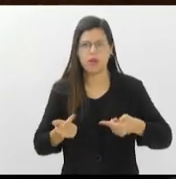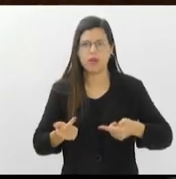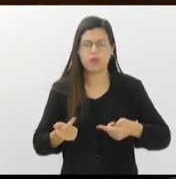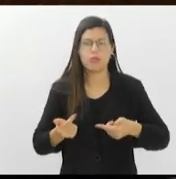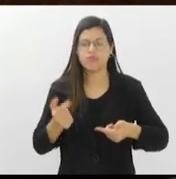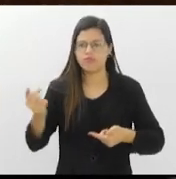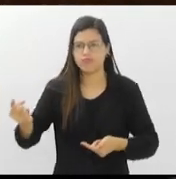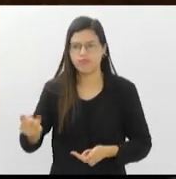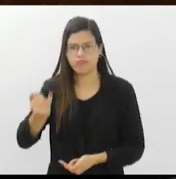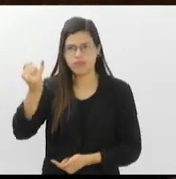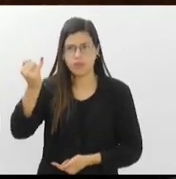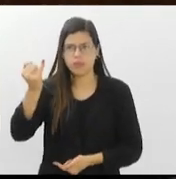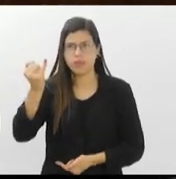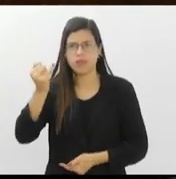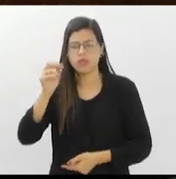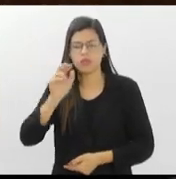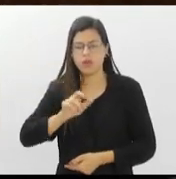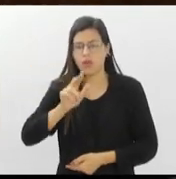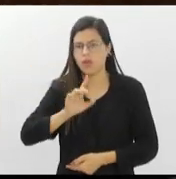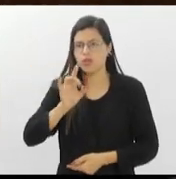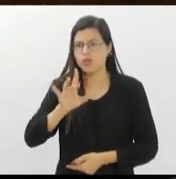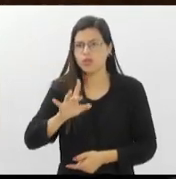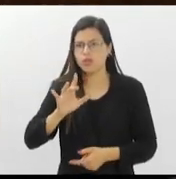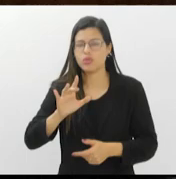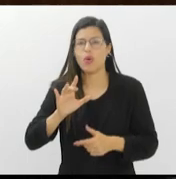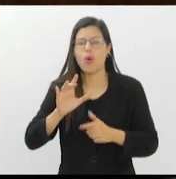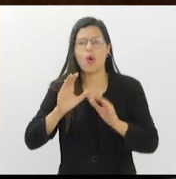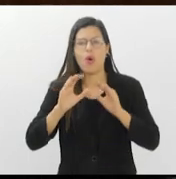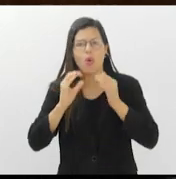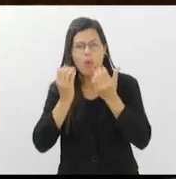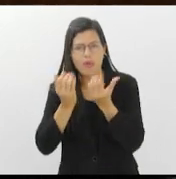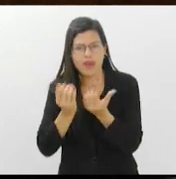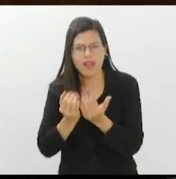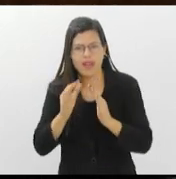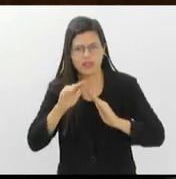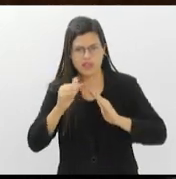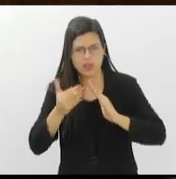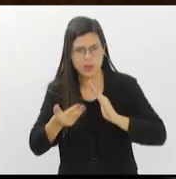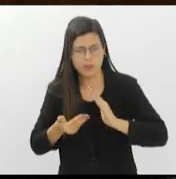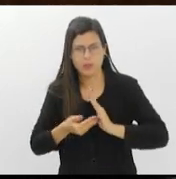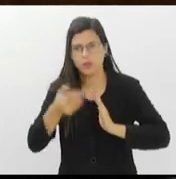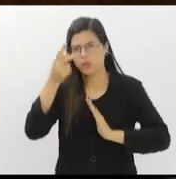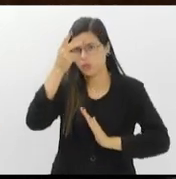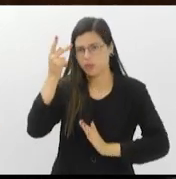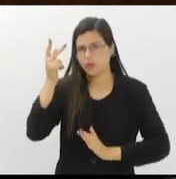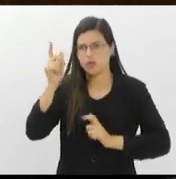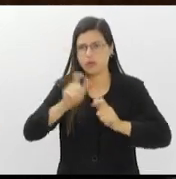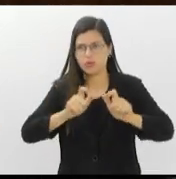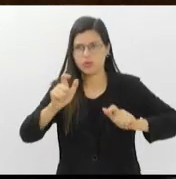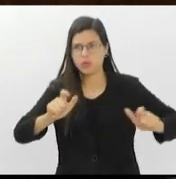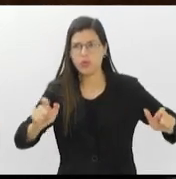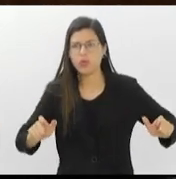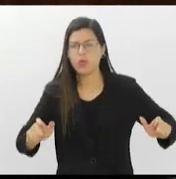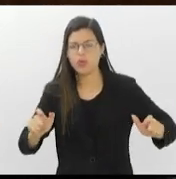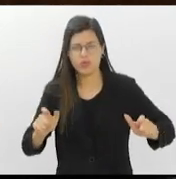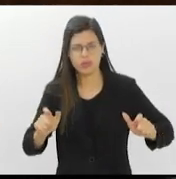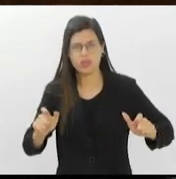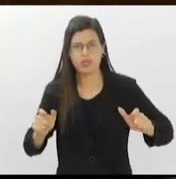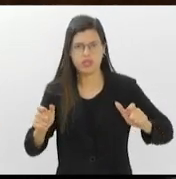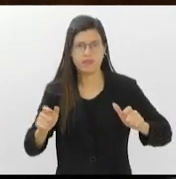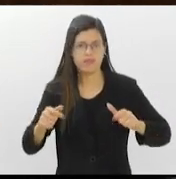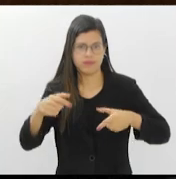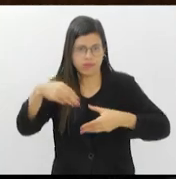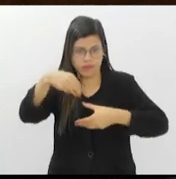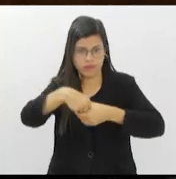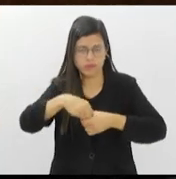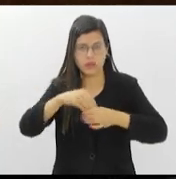importantíssimo, não só para as comunidades quilombolas, para as pessoas, os sujeitos e as sujeitas que estão nos